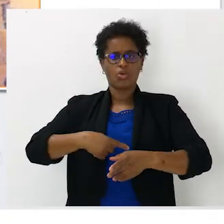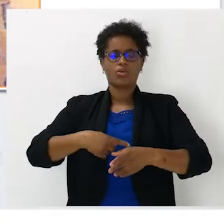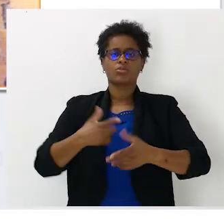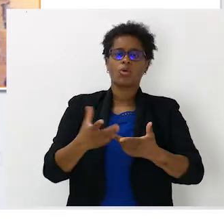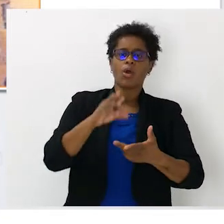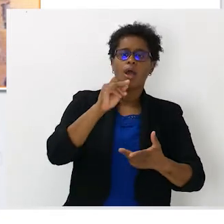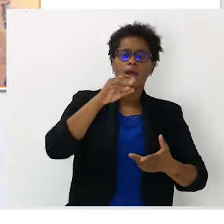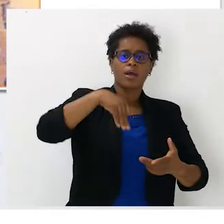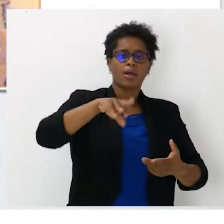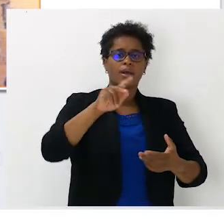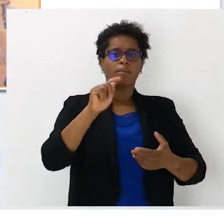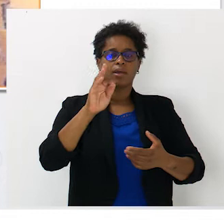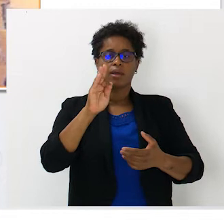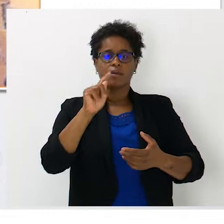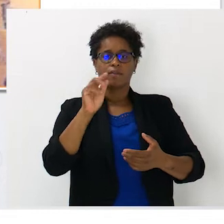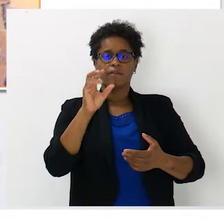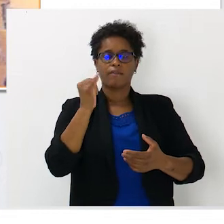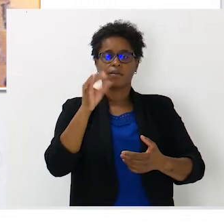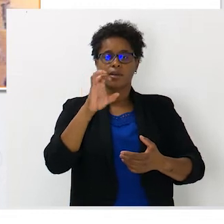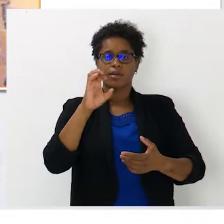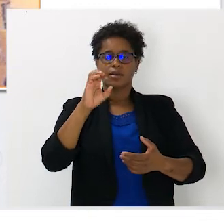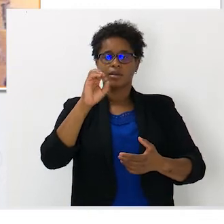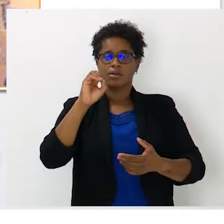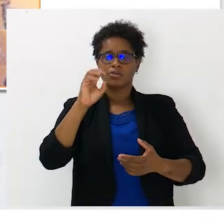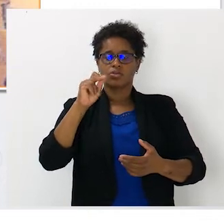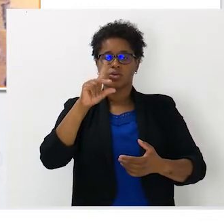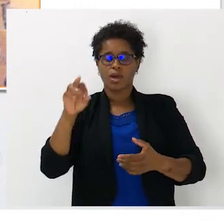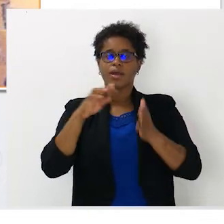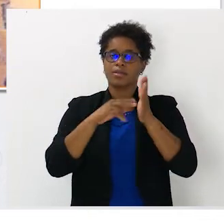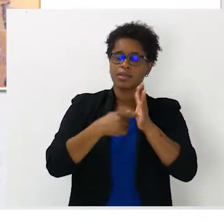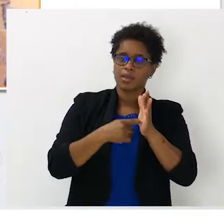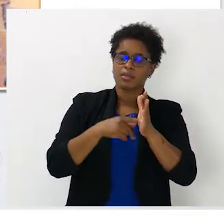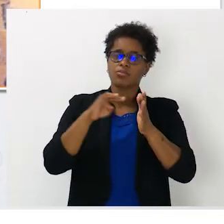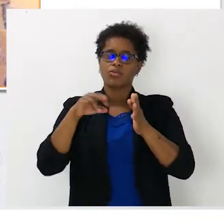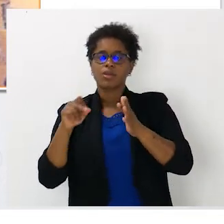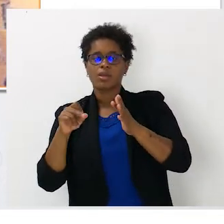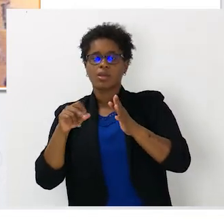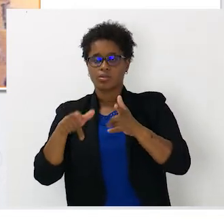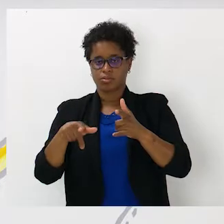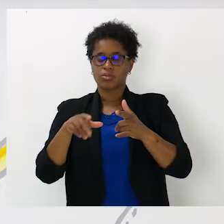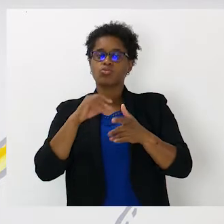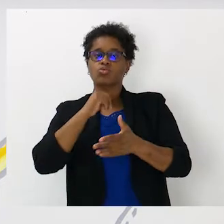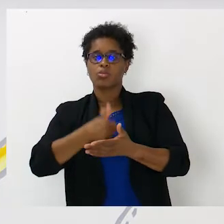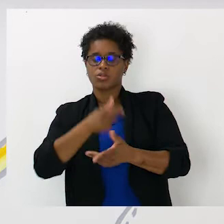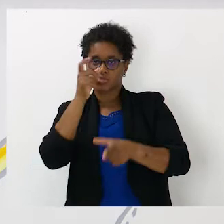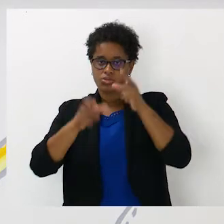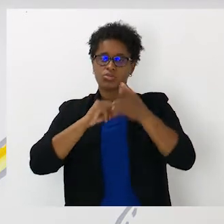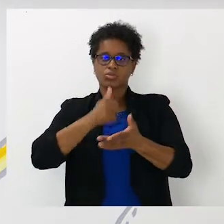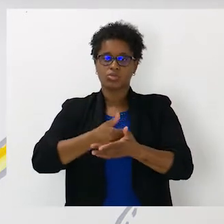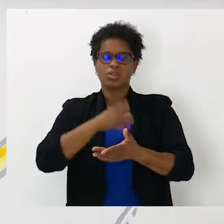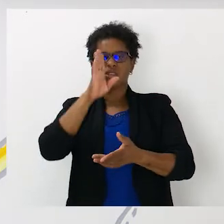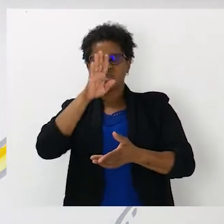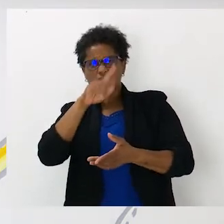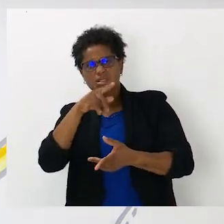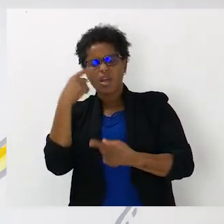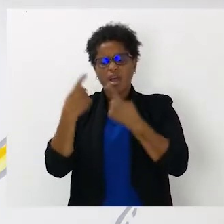aperfeiçoar a técnica de mumificação e de embalsamento dos mortos. Então, se alguém nos